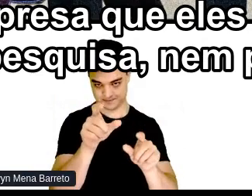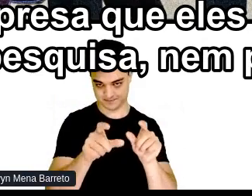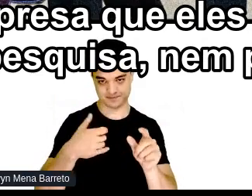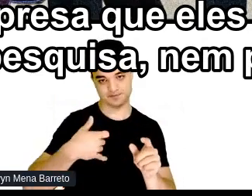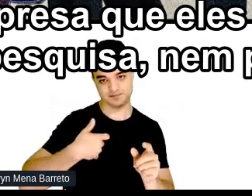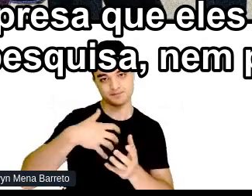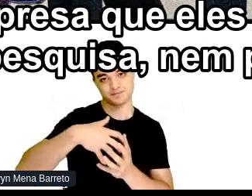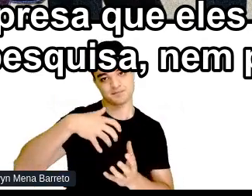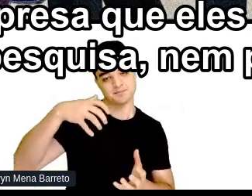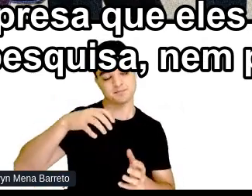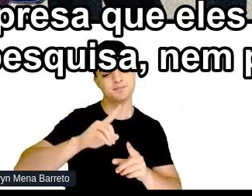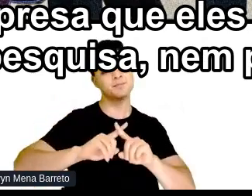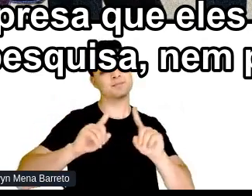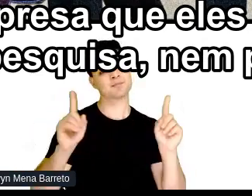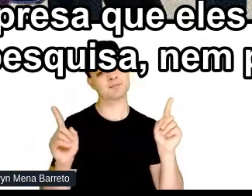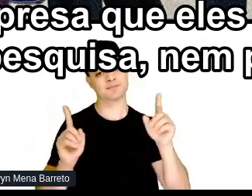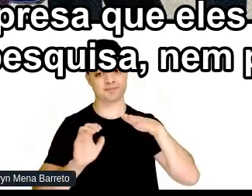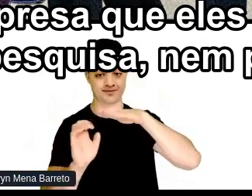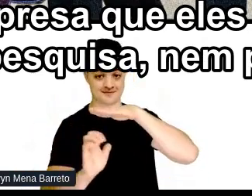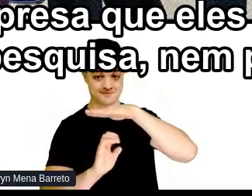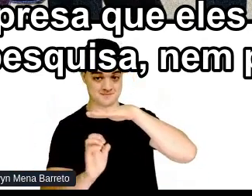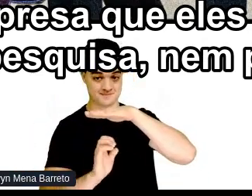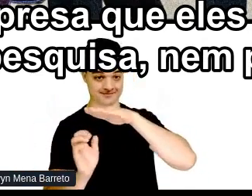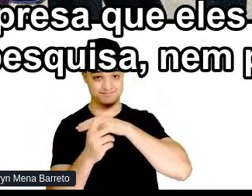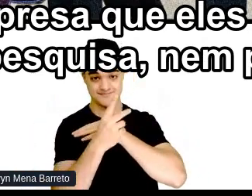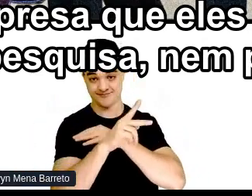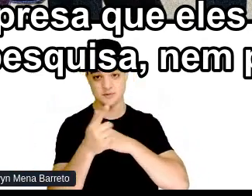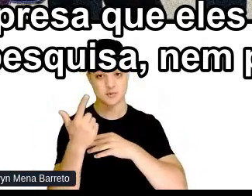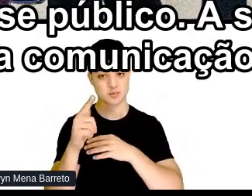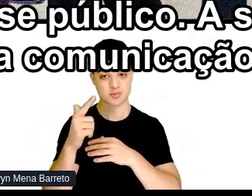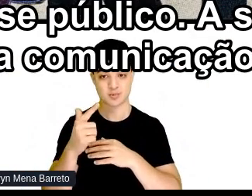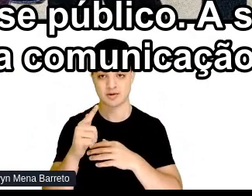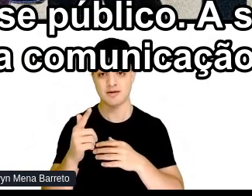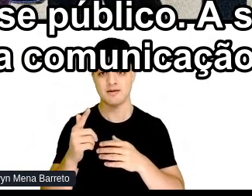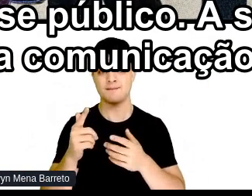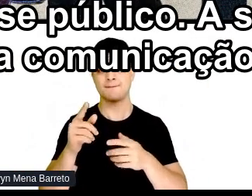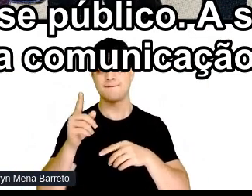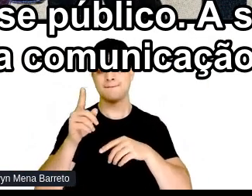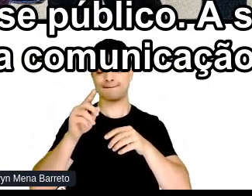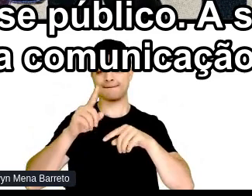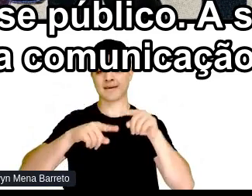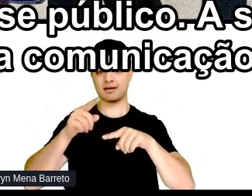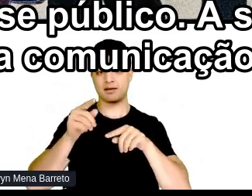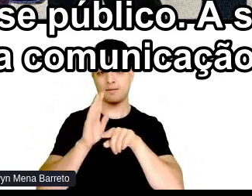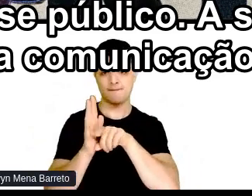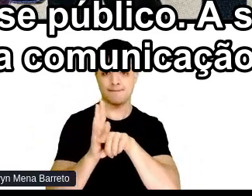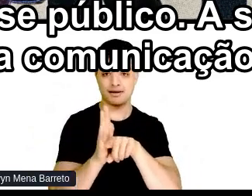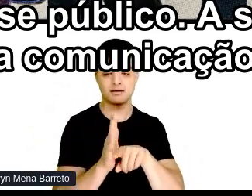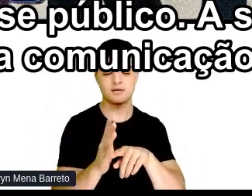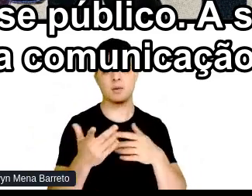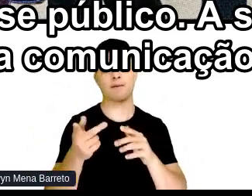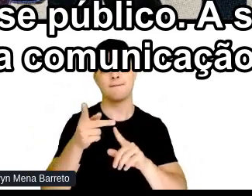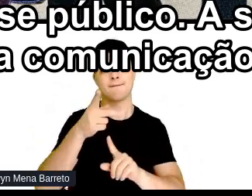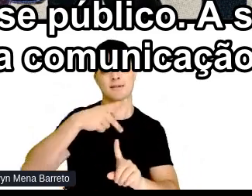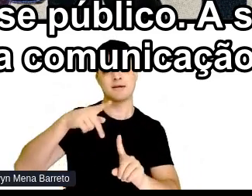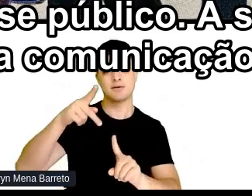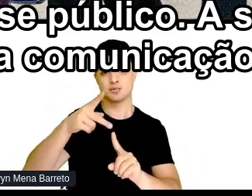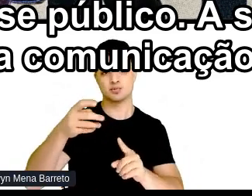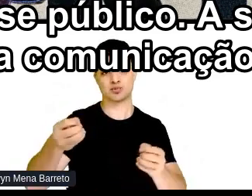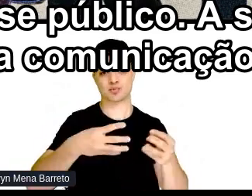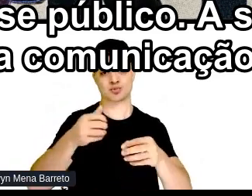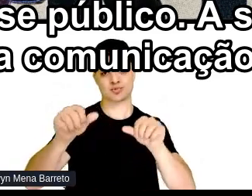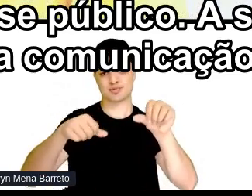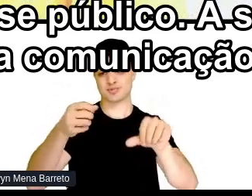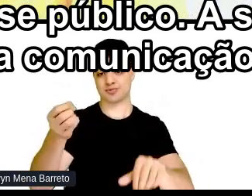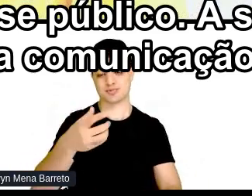A gente tem a microtendência de presente de grego. O que isso significa? 20% dos entrevistados, eles disseram